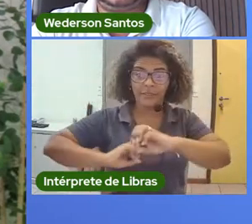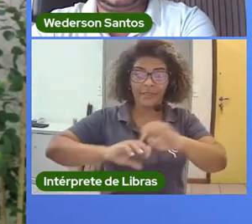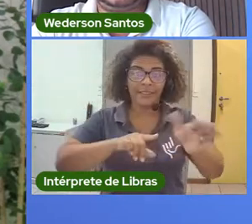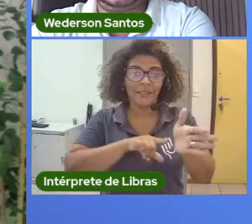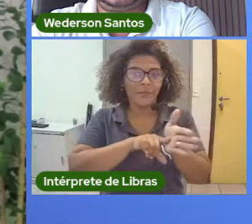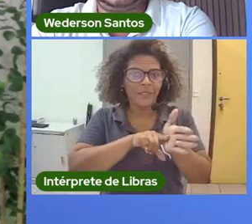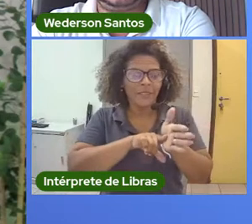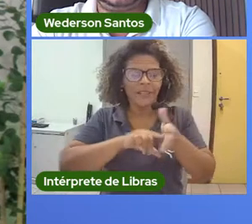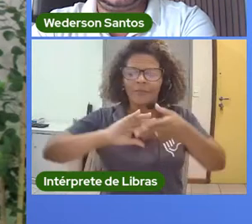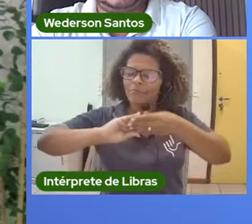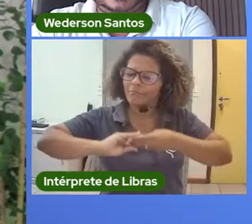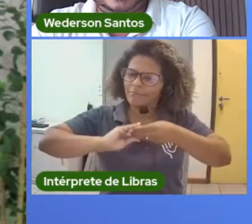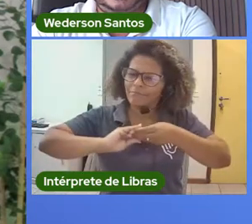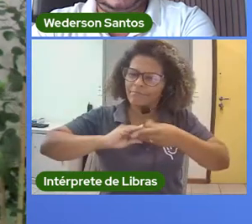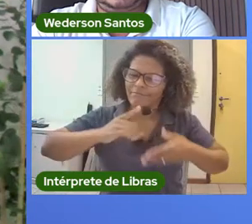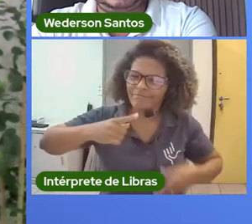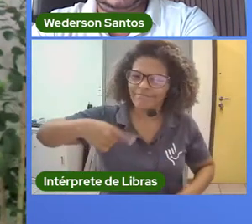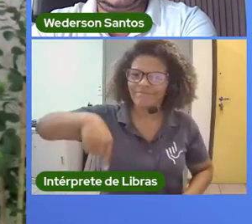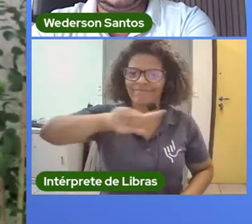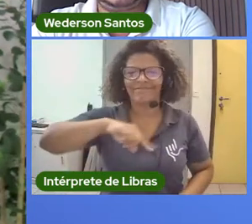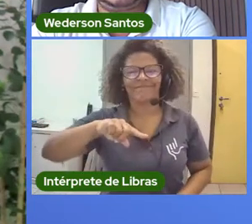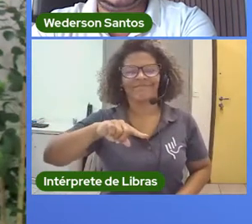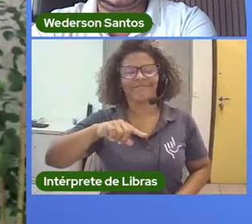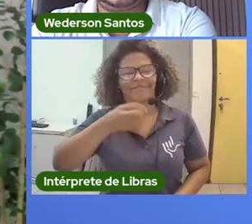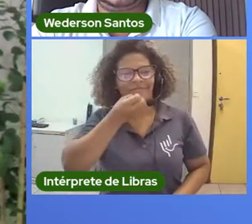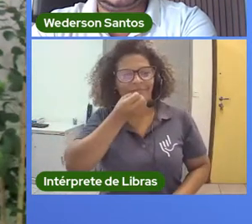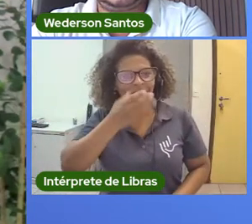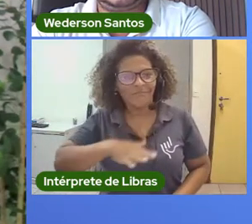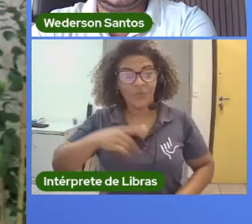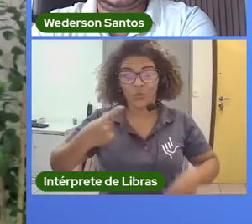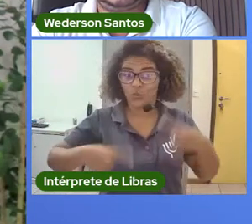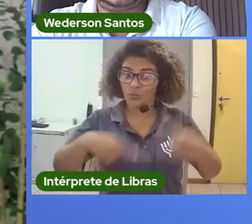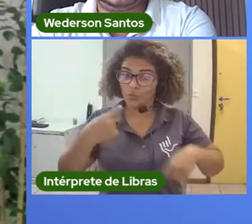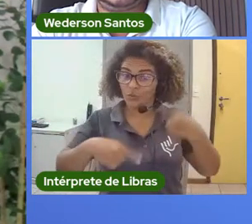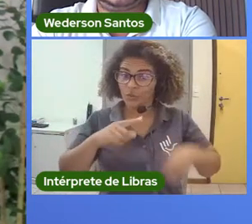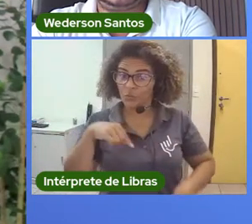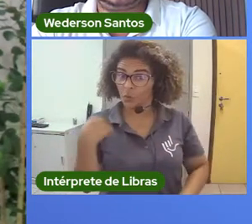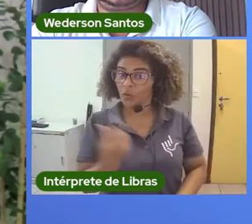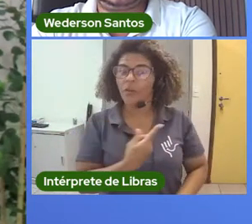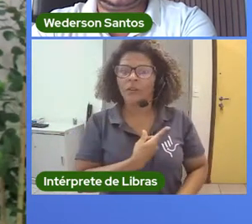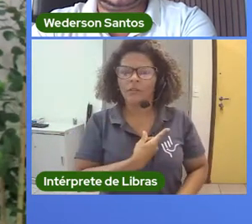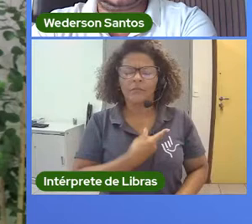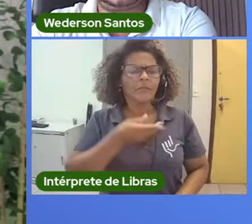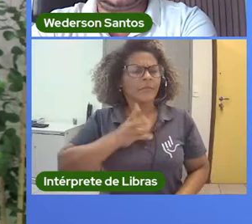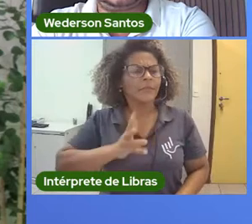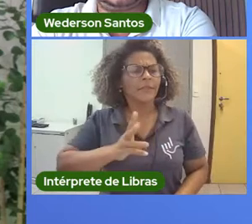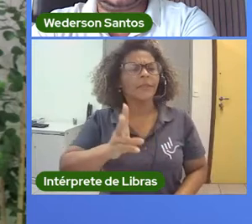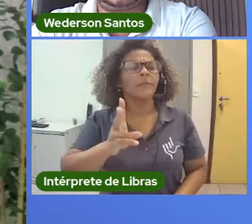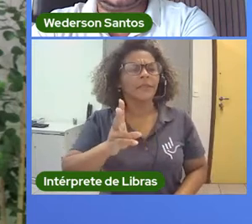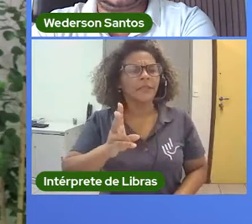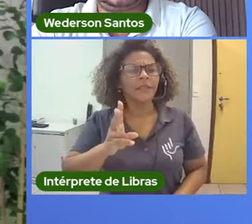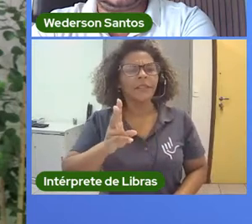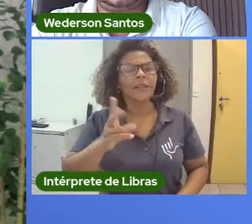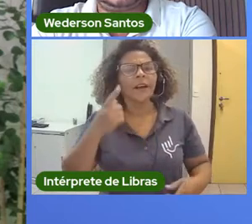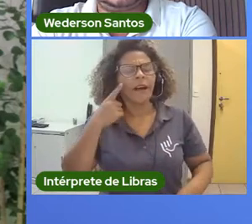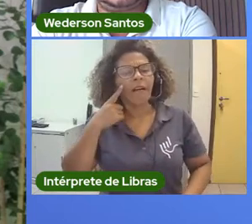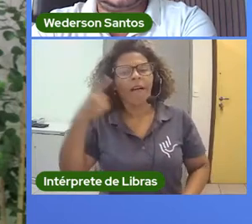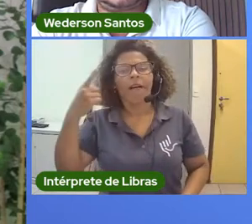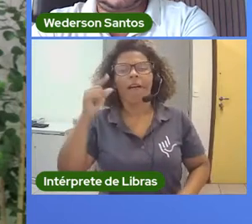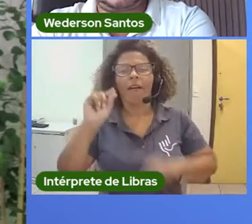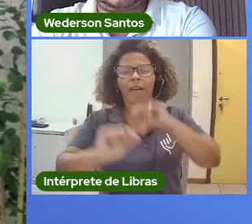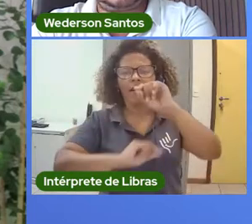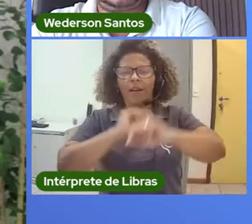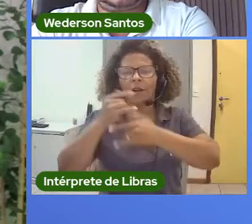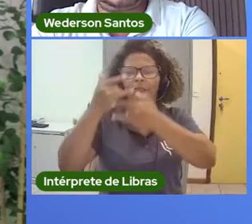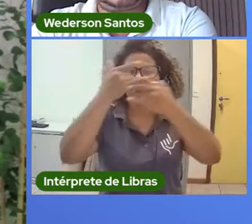todo mundo. Vai ser uma tarde de uma discussão muito importante para todos nós. Sempre nossa ideia do painel é